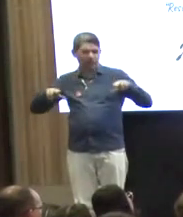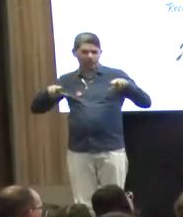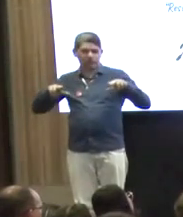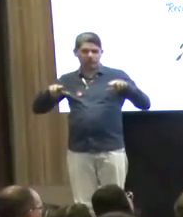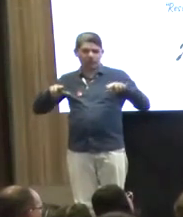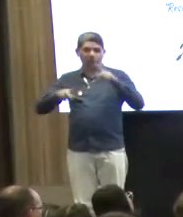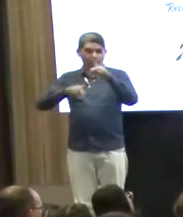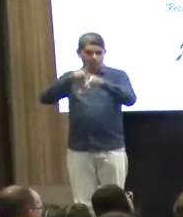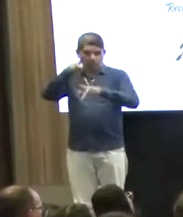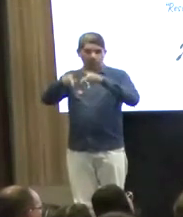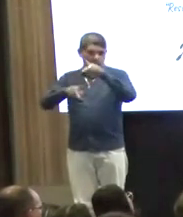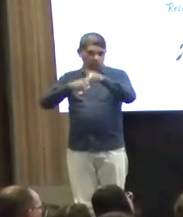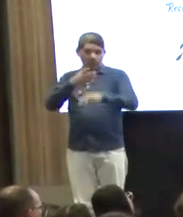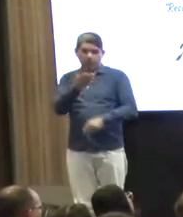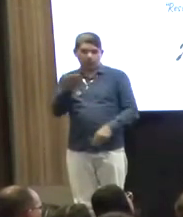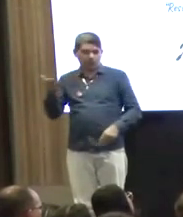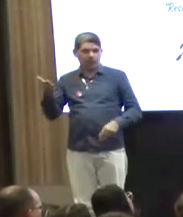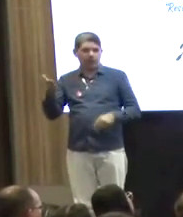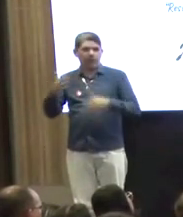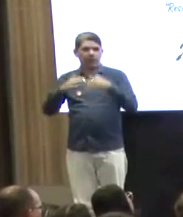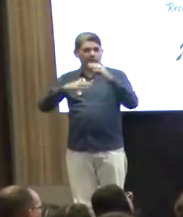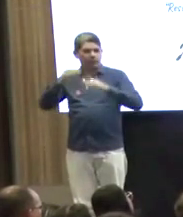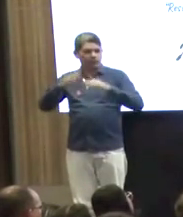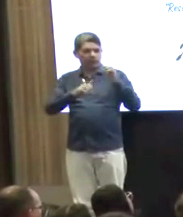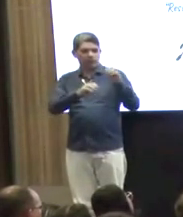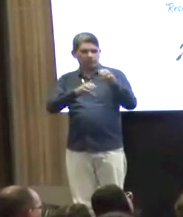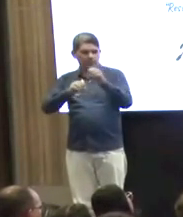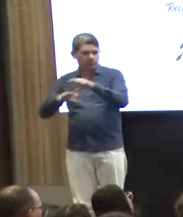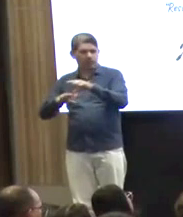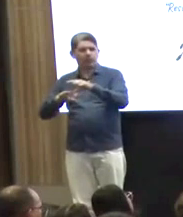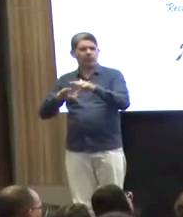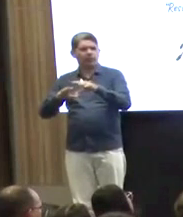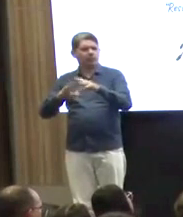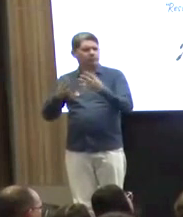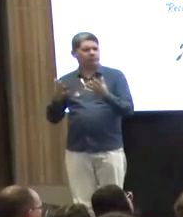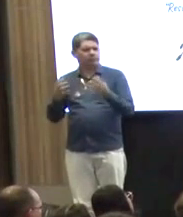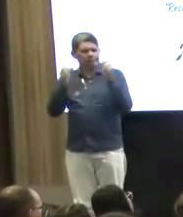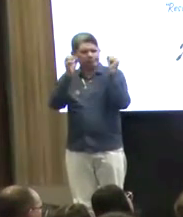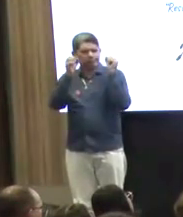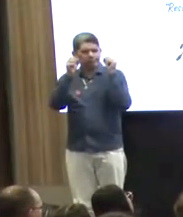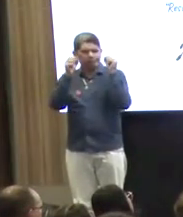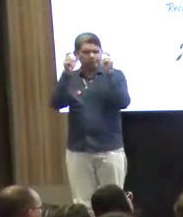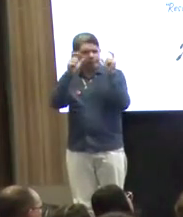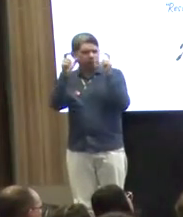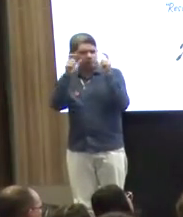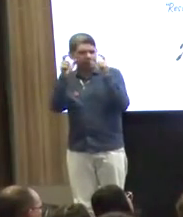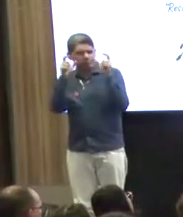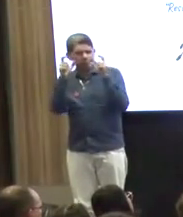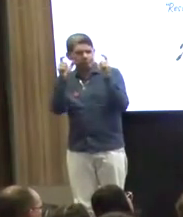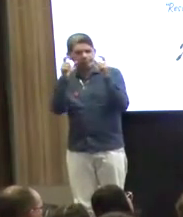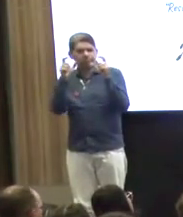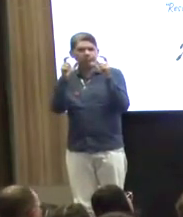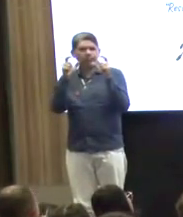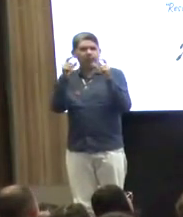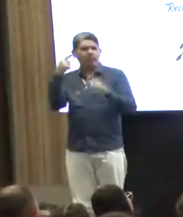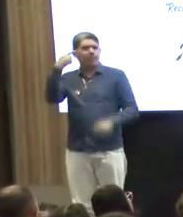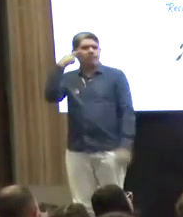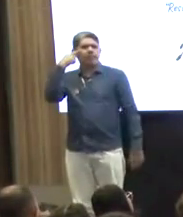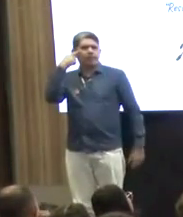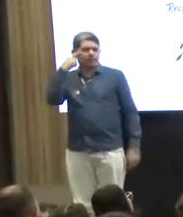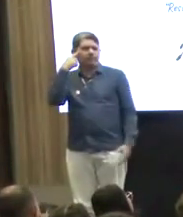né, de profissionais da educação, eu queria chamar a atenção para uma coisa, quando a gente pensa, ele perguntou e já deu